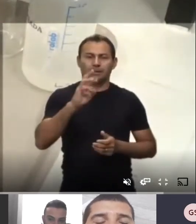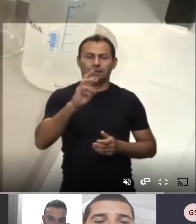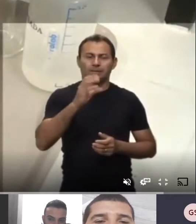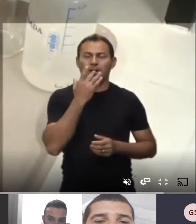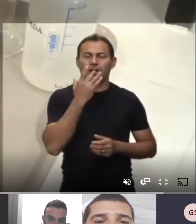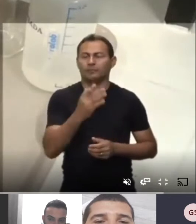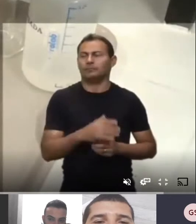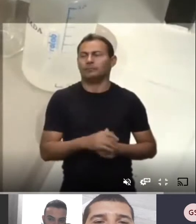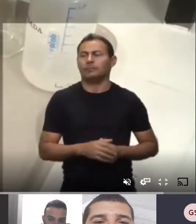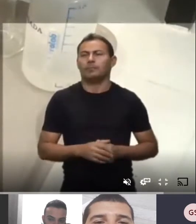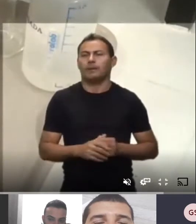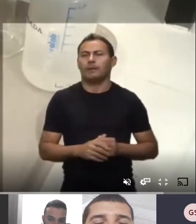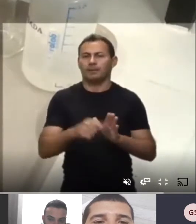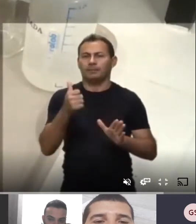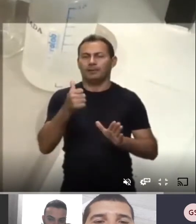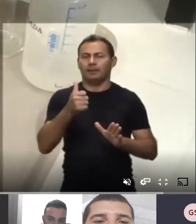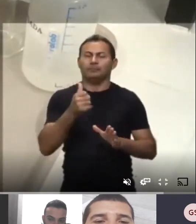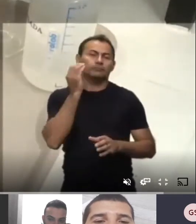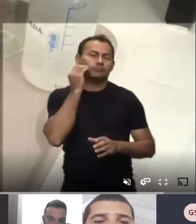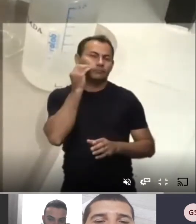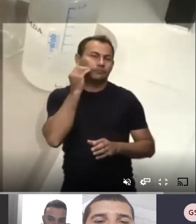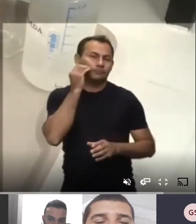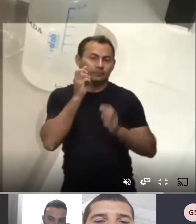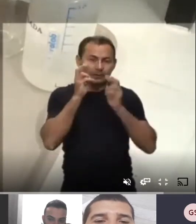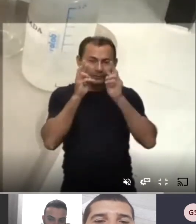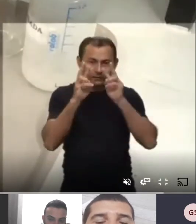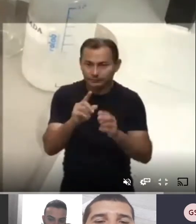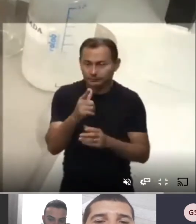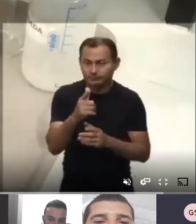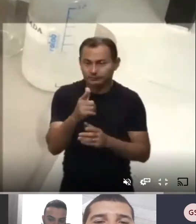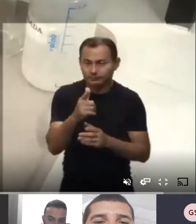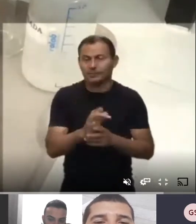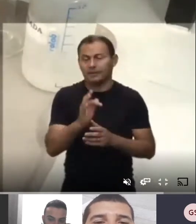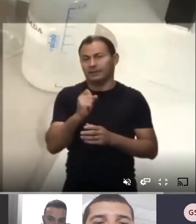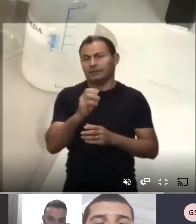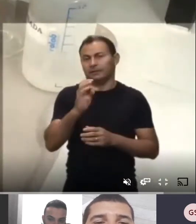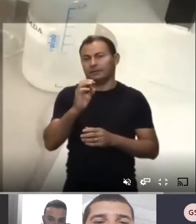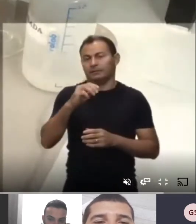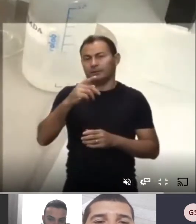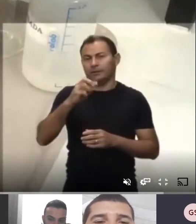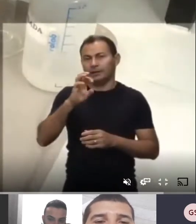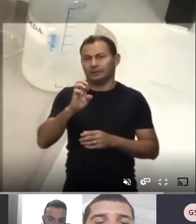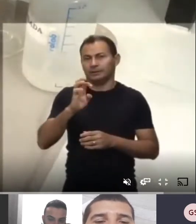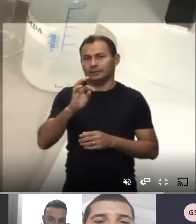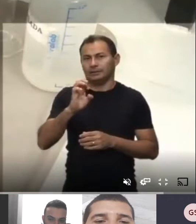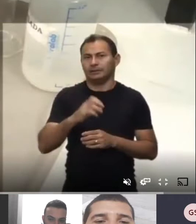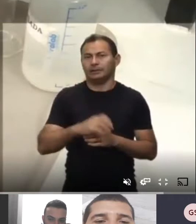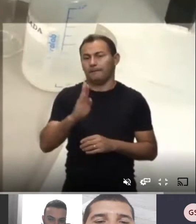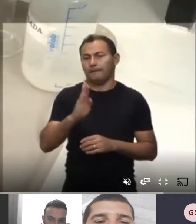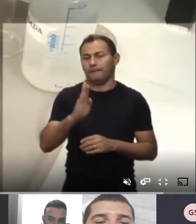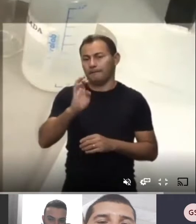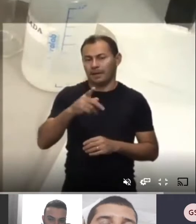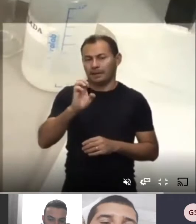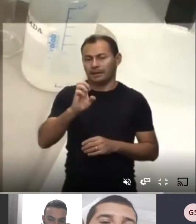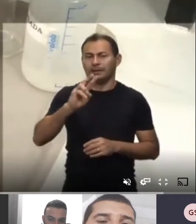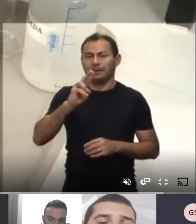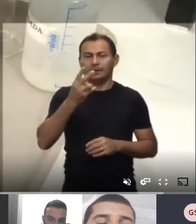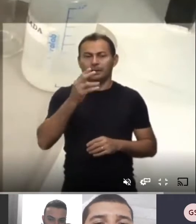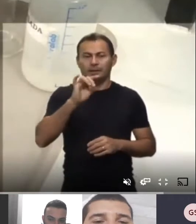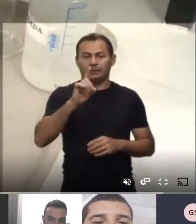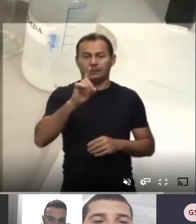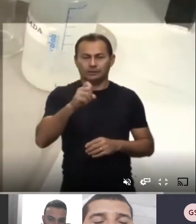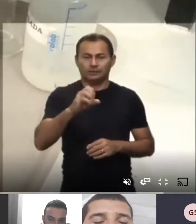mudou, a água ficou ácida, né? E aqui no primeiro, a água ficou básica. Ó, já mudou totalmente a cor,